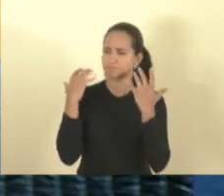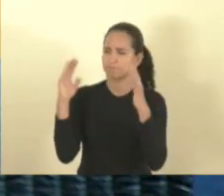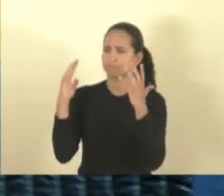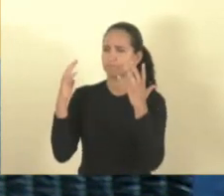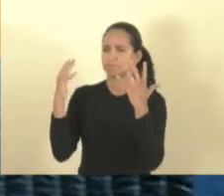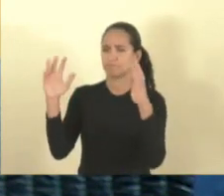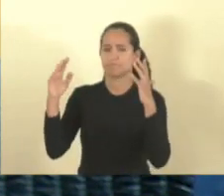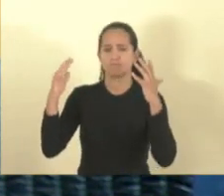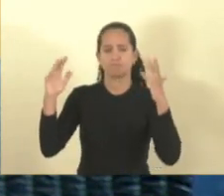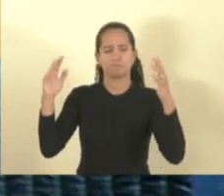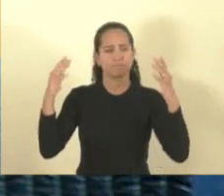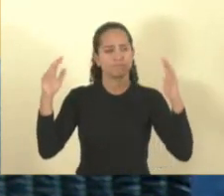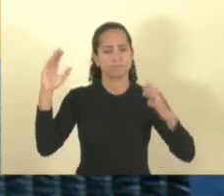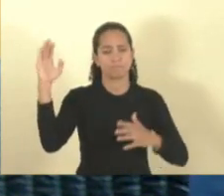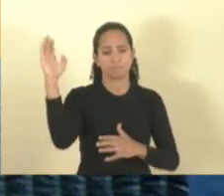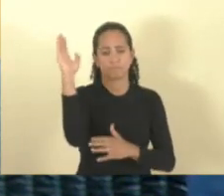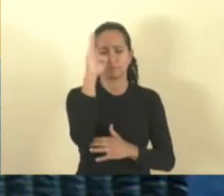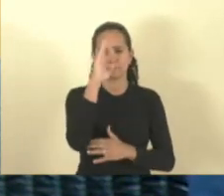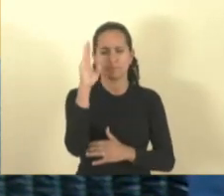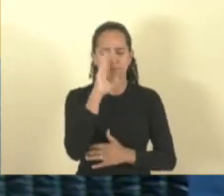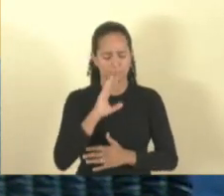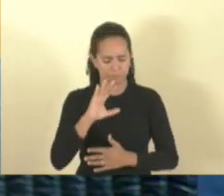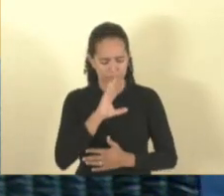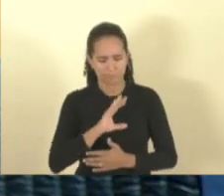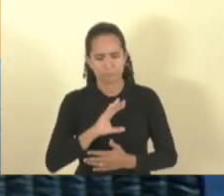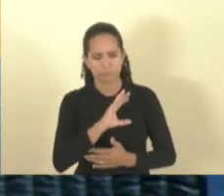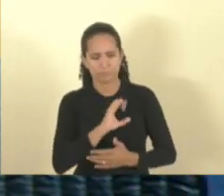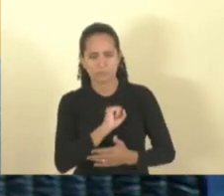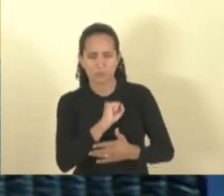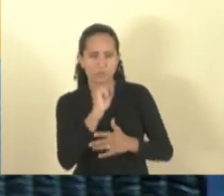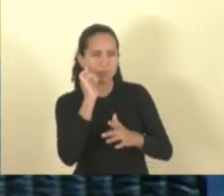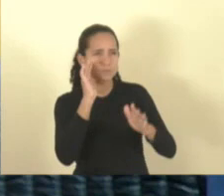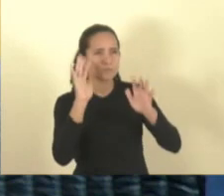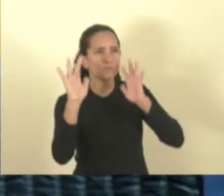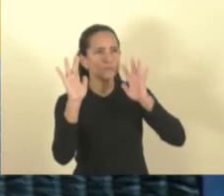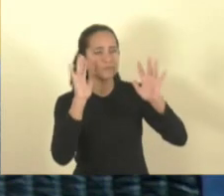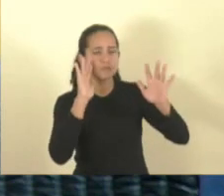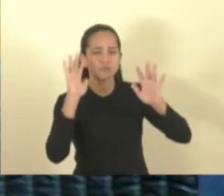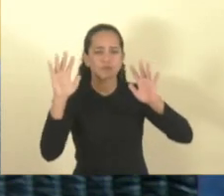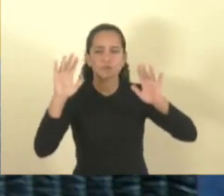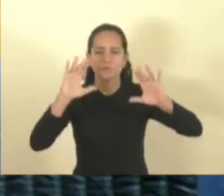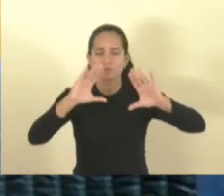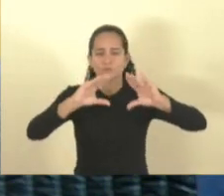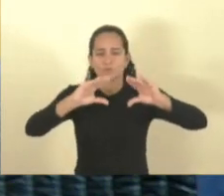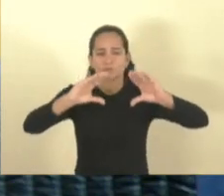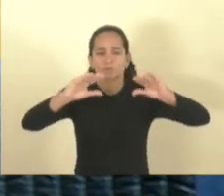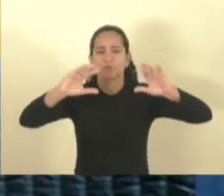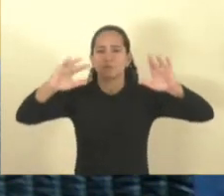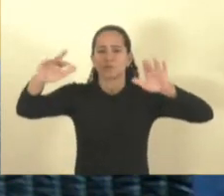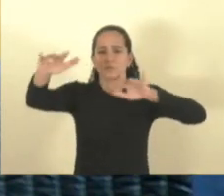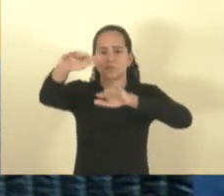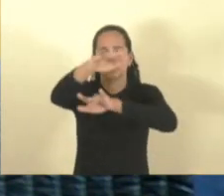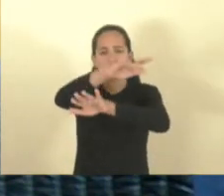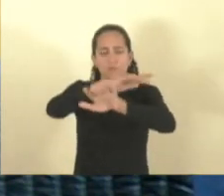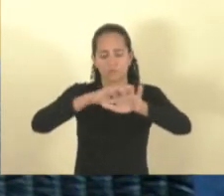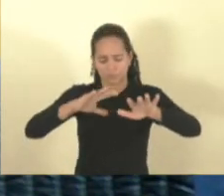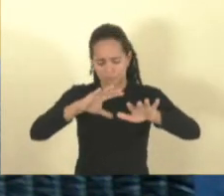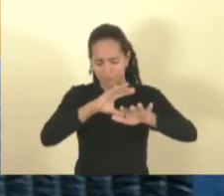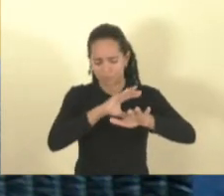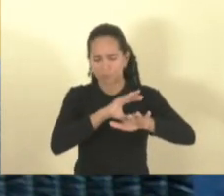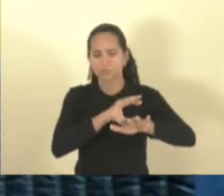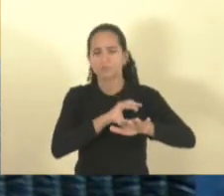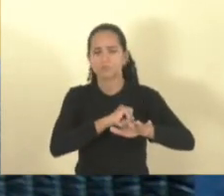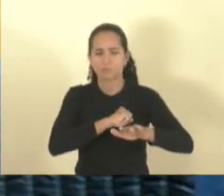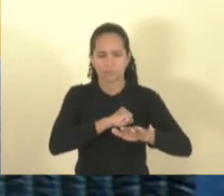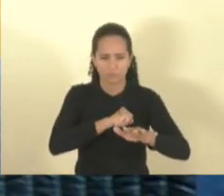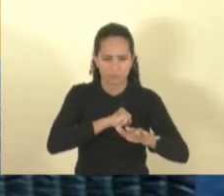idolatrada, salve, salve. Brasil, um sonho intenso, um raio vívido de amor e de